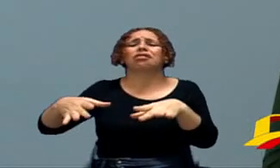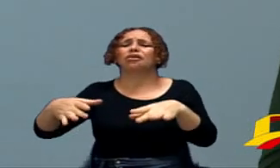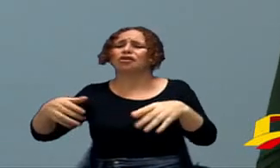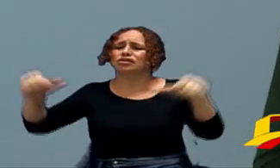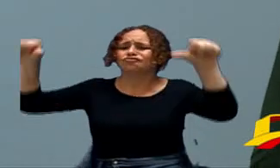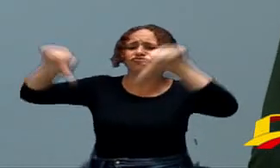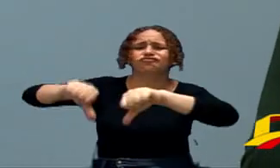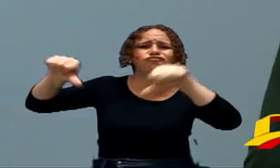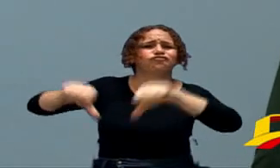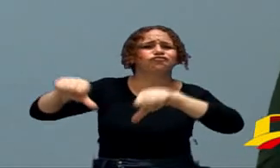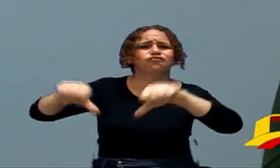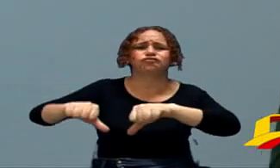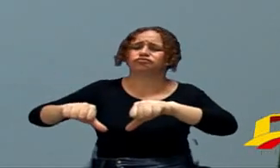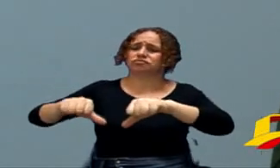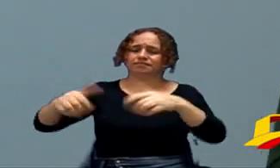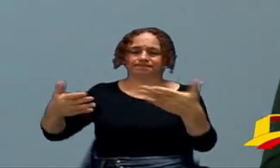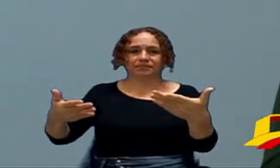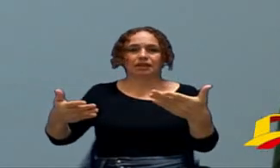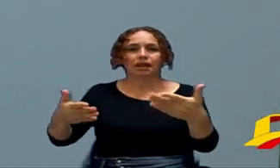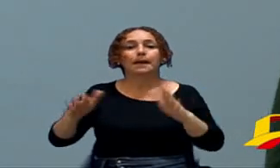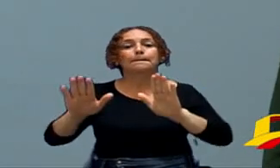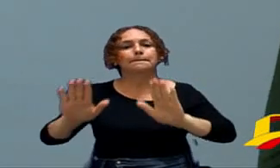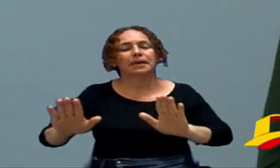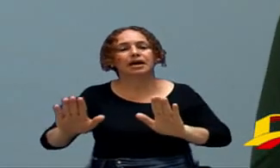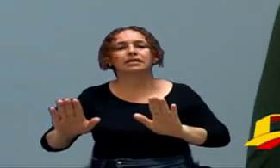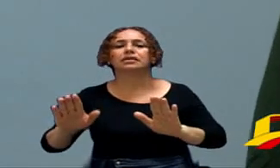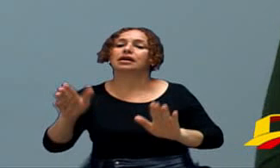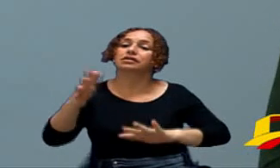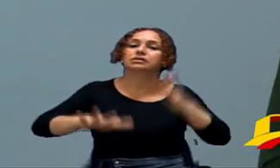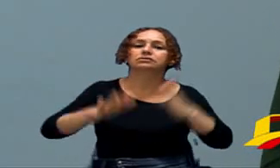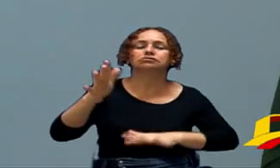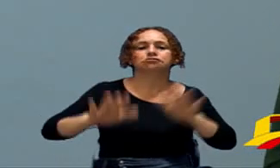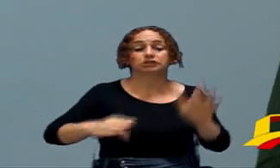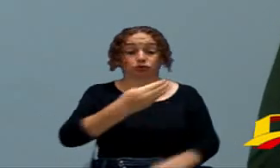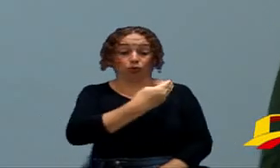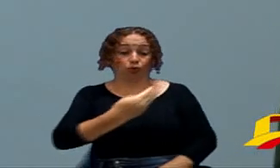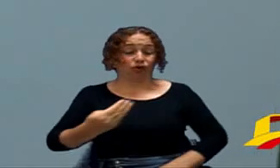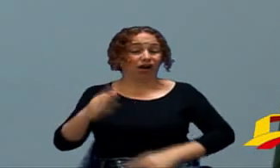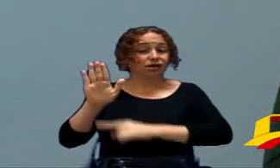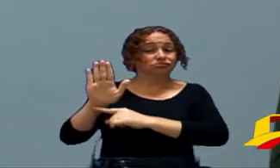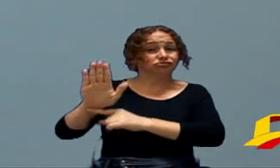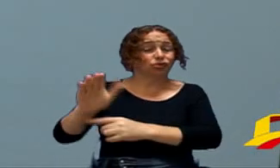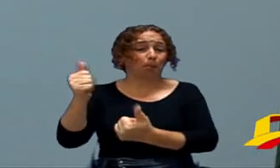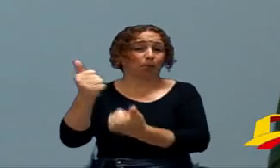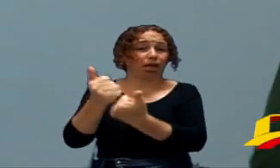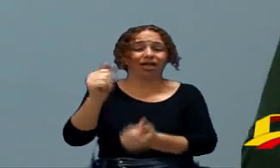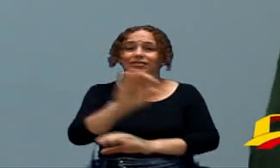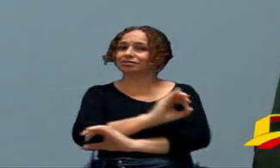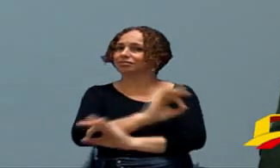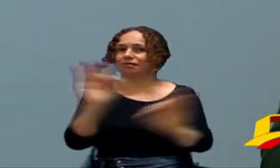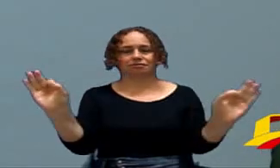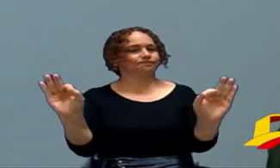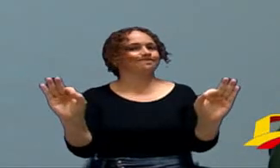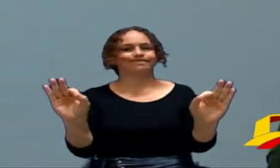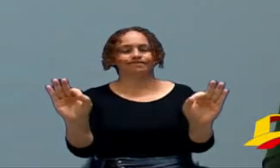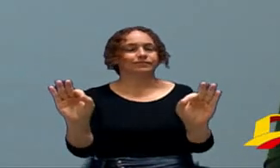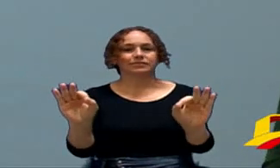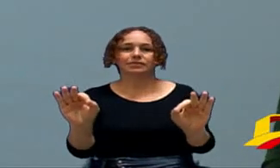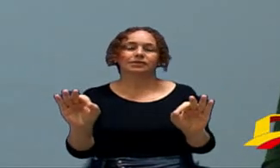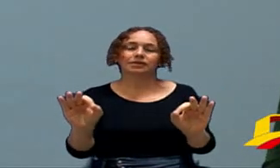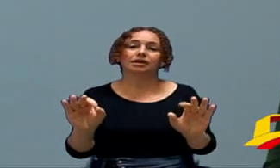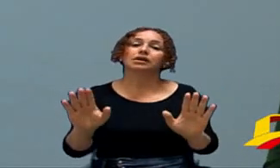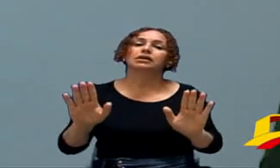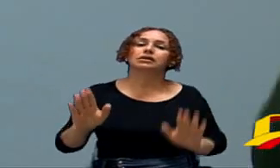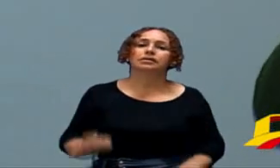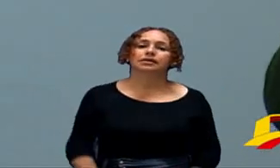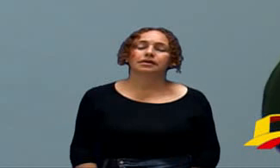outros ilícitos, e não tem do poder público, dos órgãos competentes, a vez e a voz, já que não tem